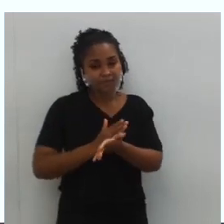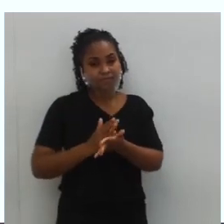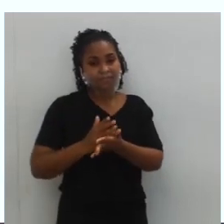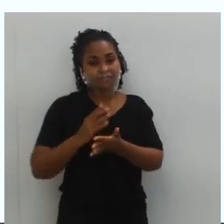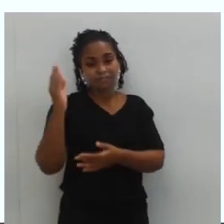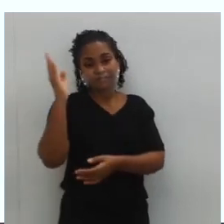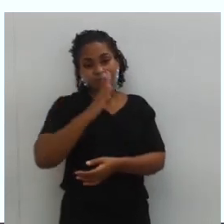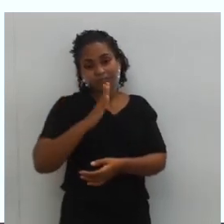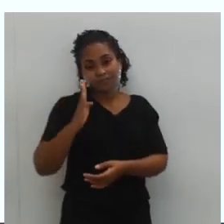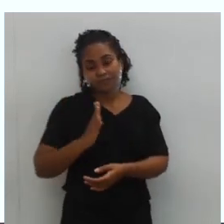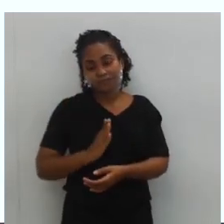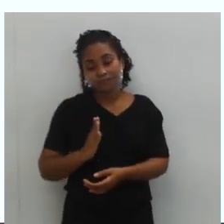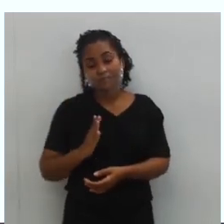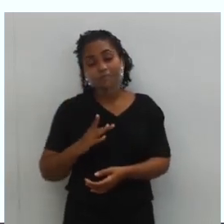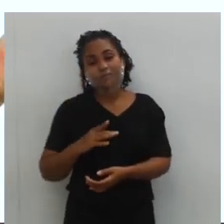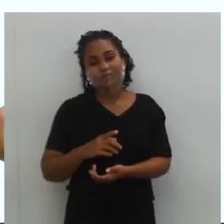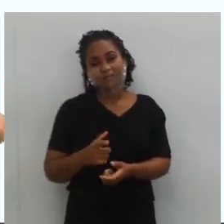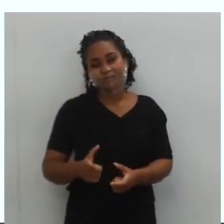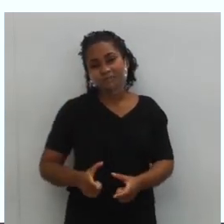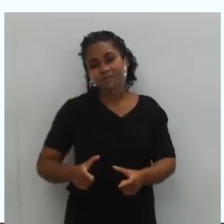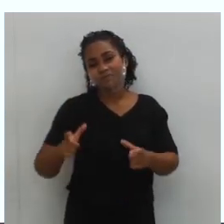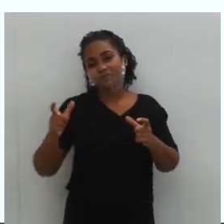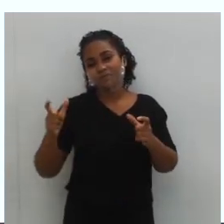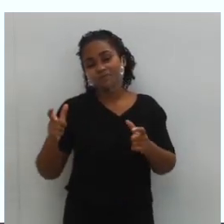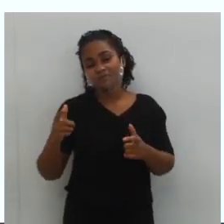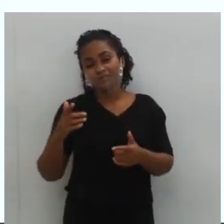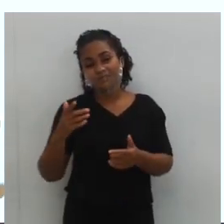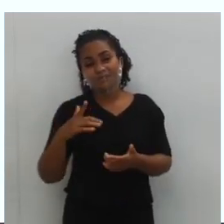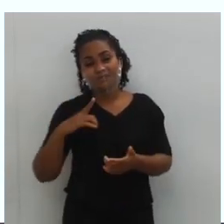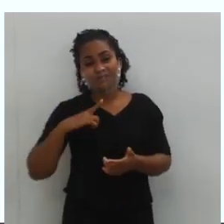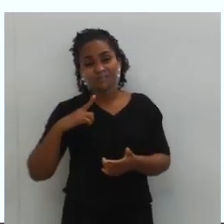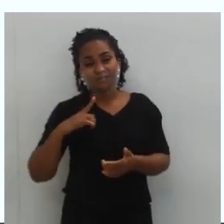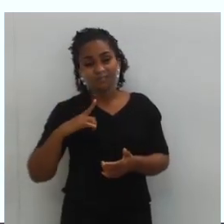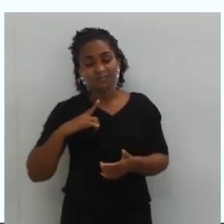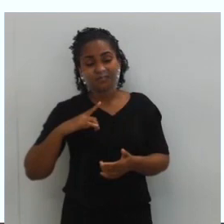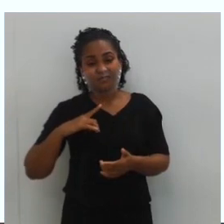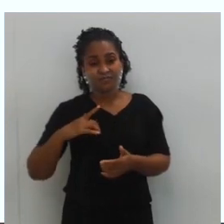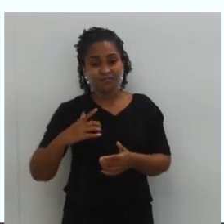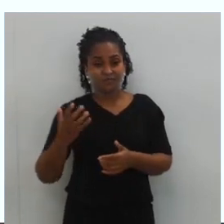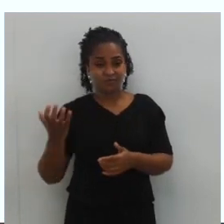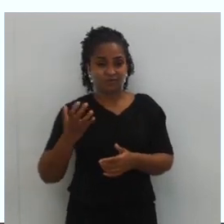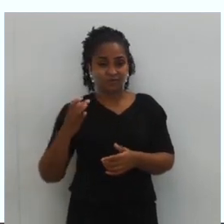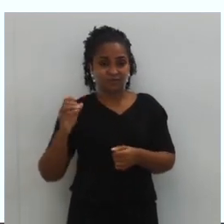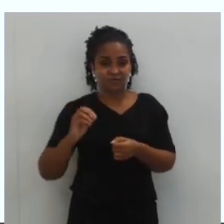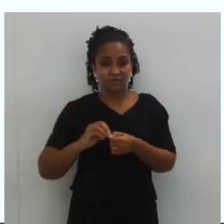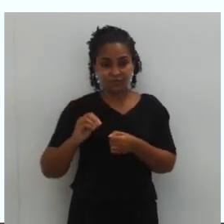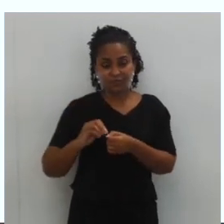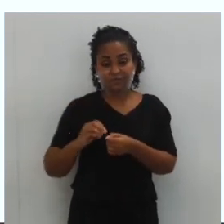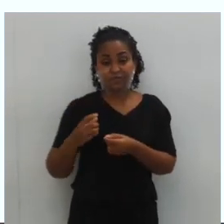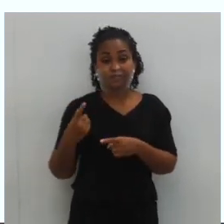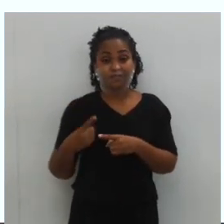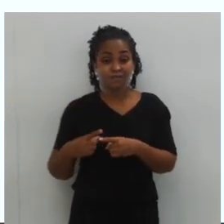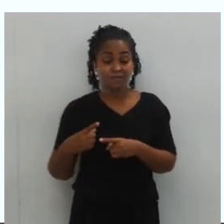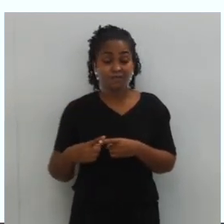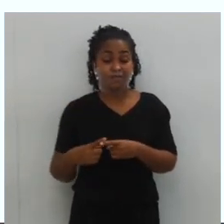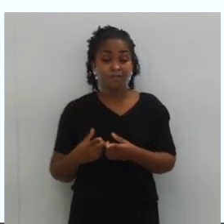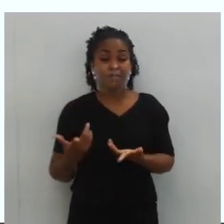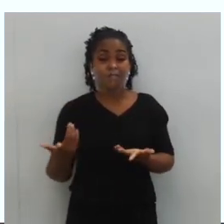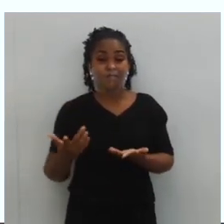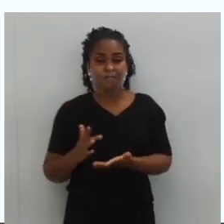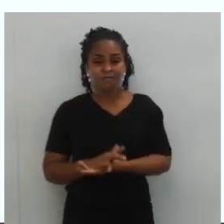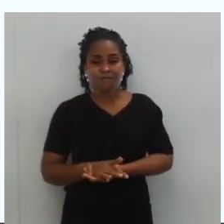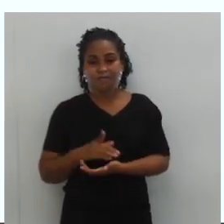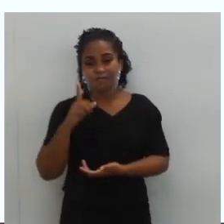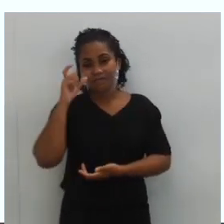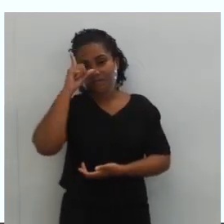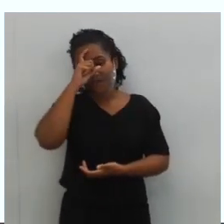nacional, né, muita gente não se atrevia, não se aventurava a produzir cinema, justamente pela dificuldade que